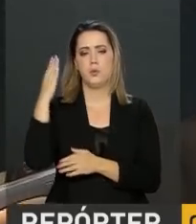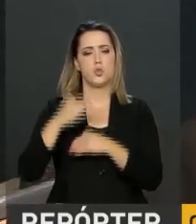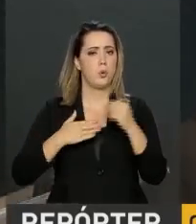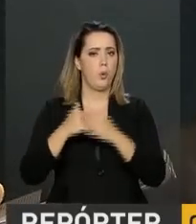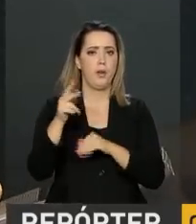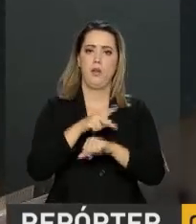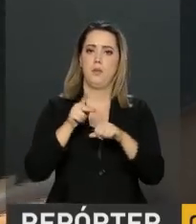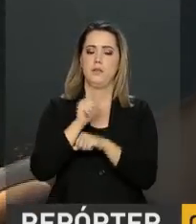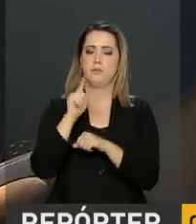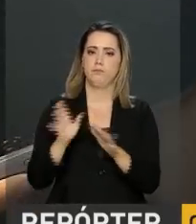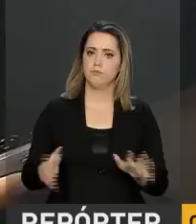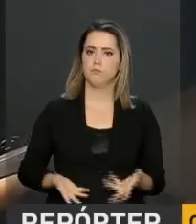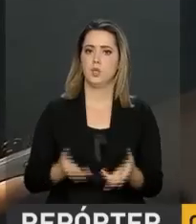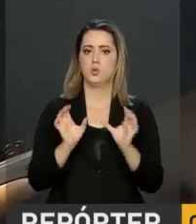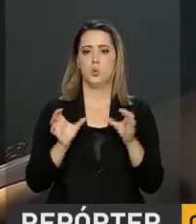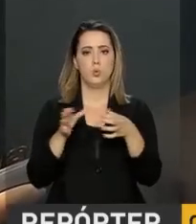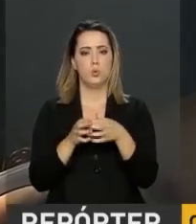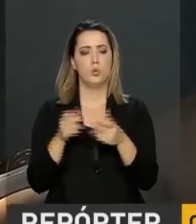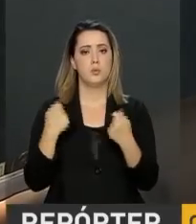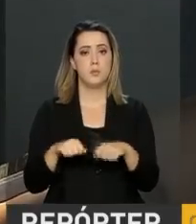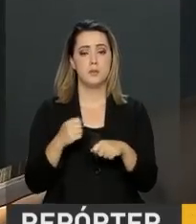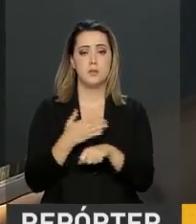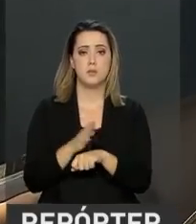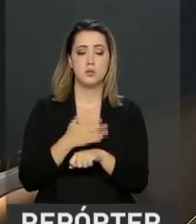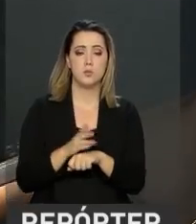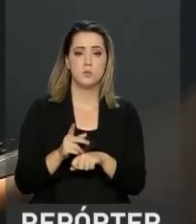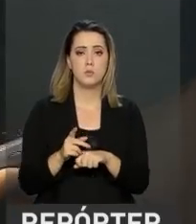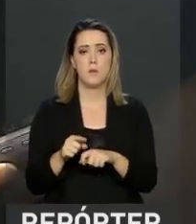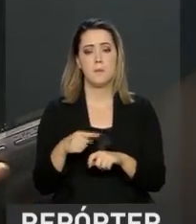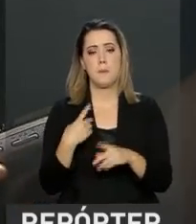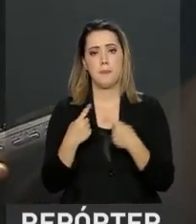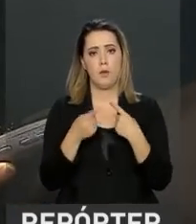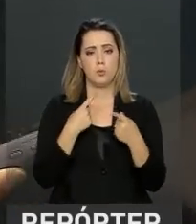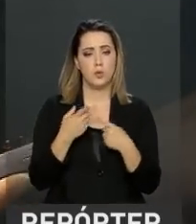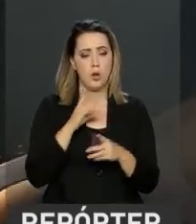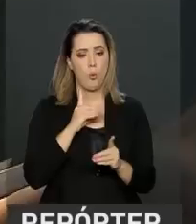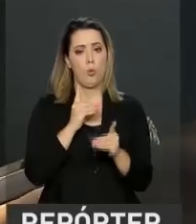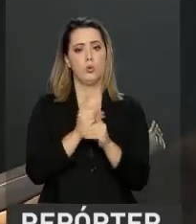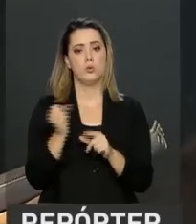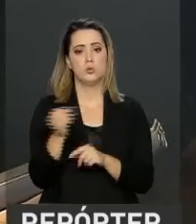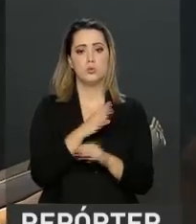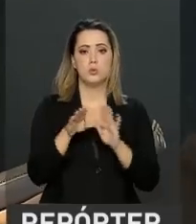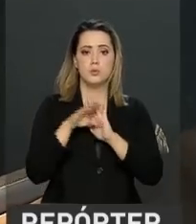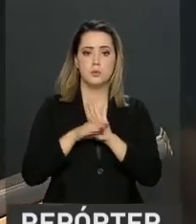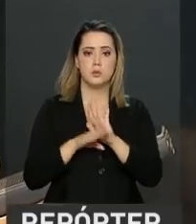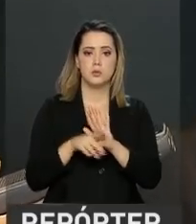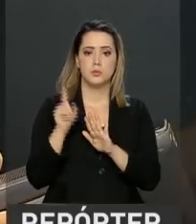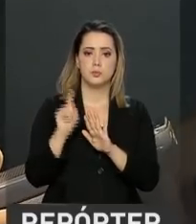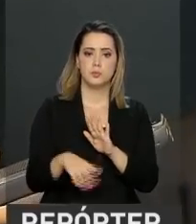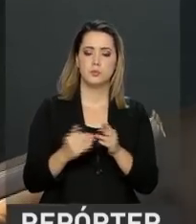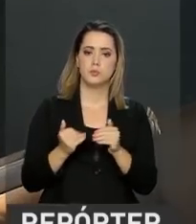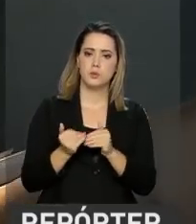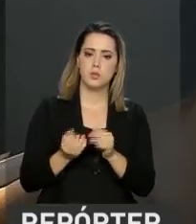elas proporcionam a formação de quadros elas proporcionam a descoberta e o apoio de novos projetos